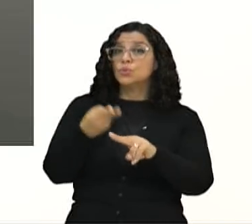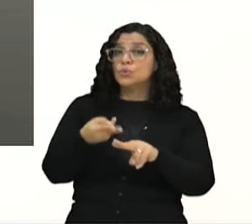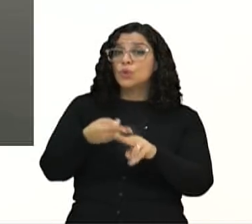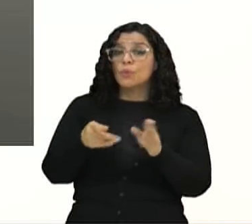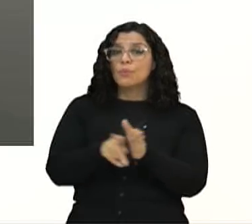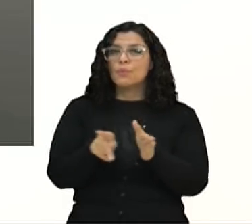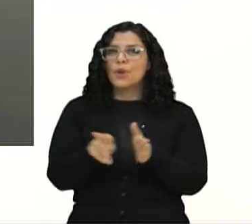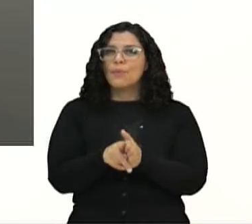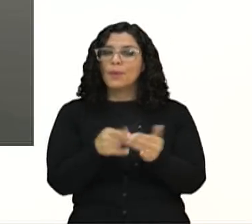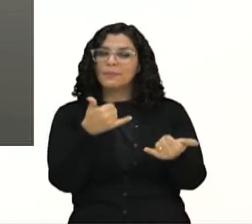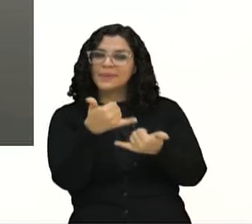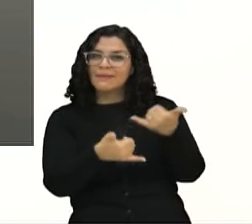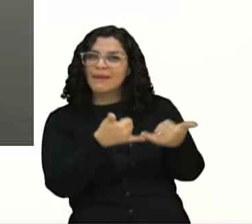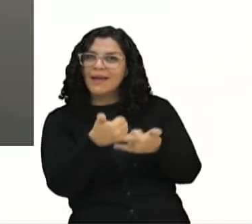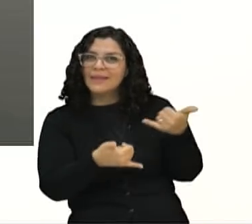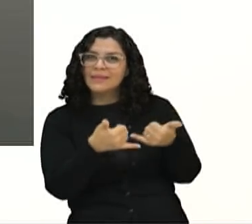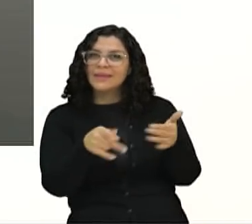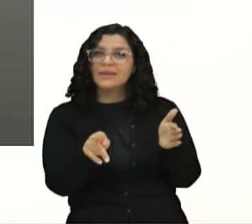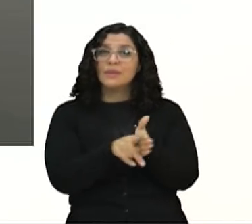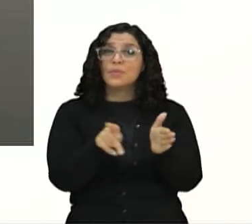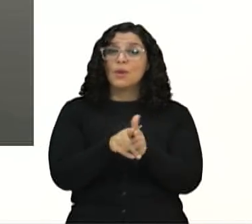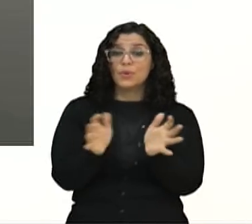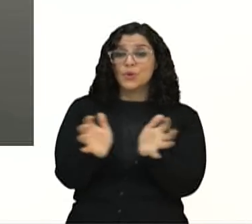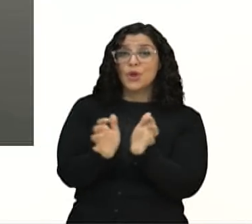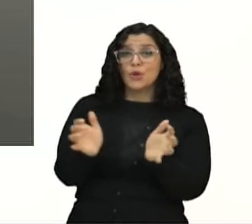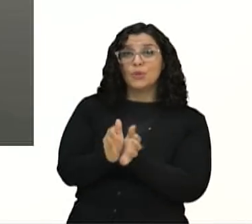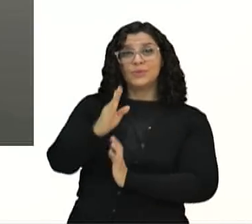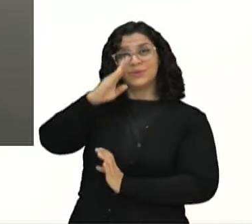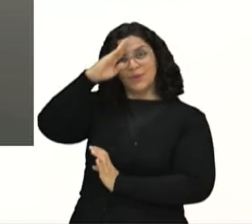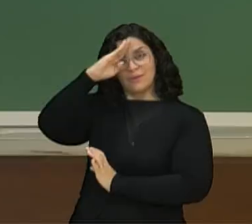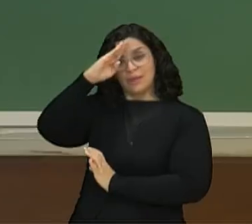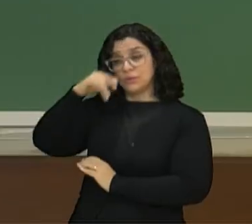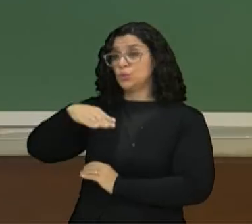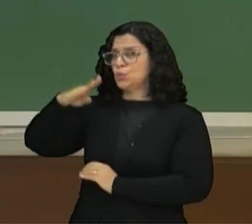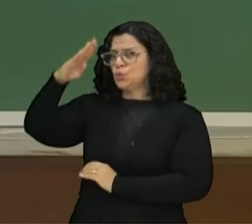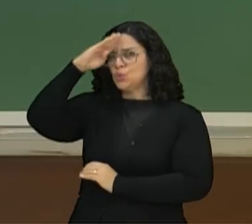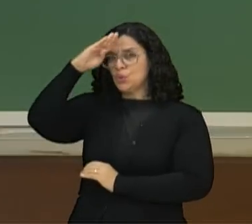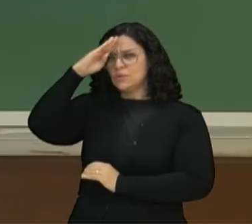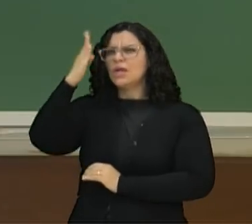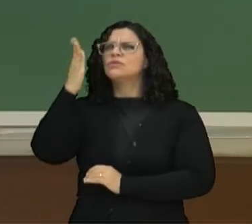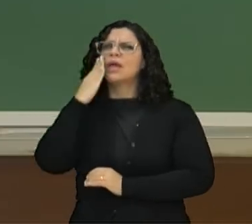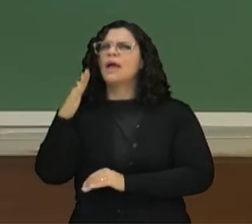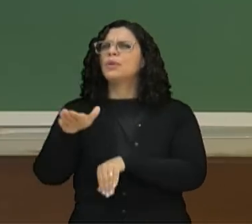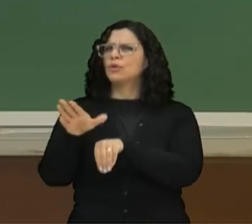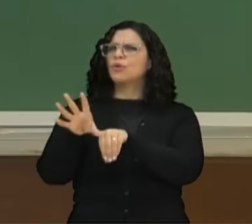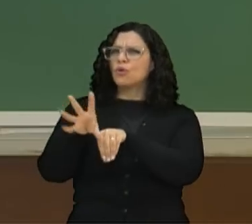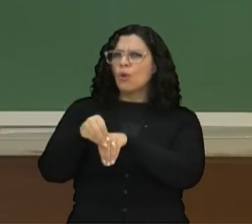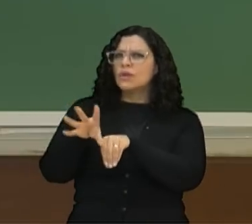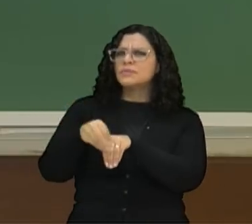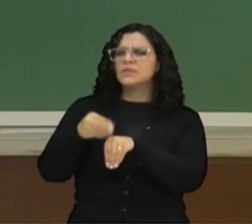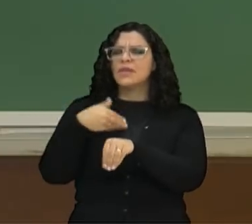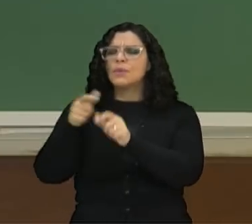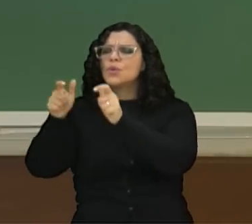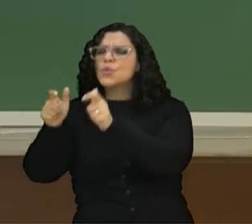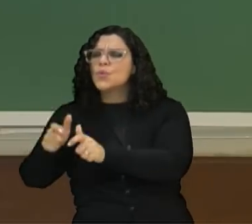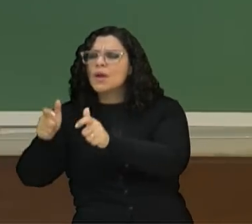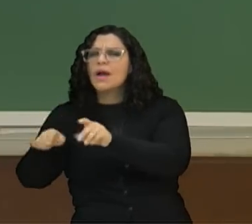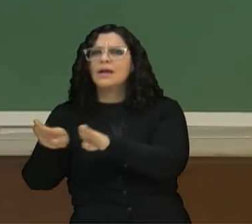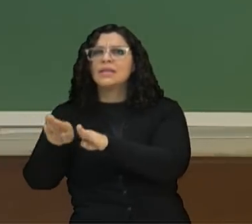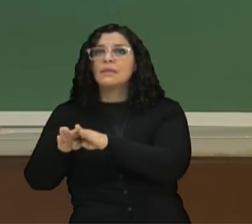meio de entretenimento para suas tropas. Então, já que os militares possuíam um certo conhecimento de localização,